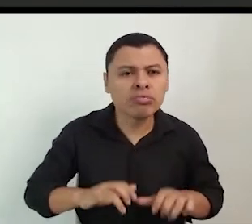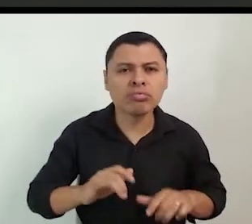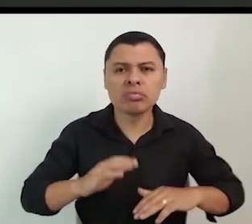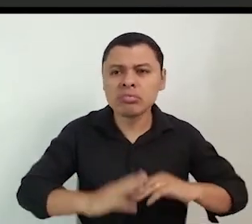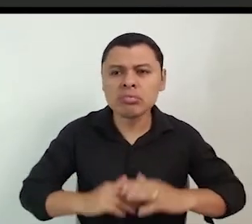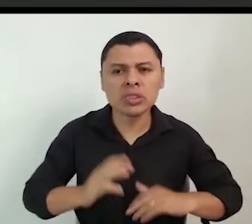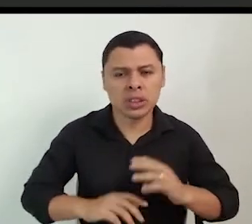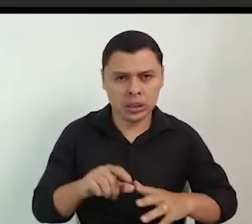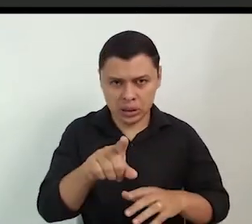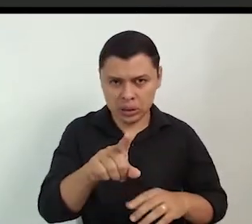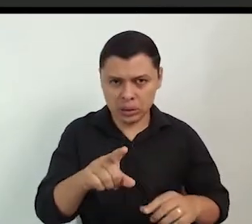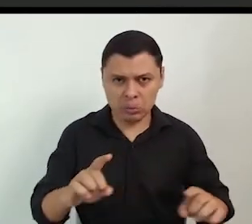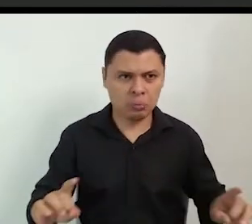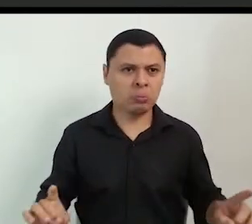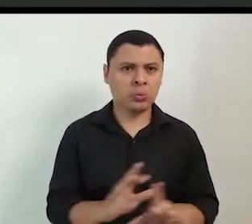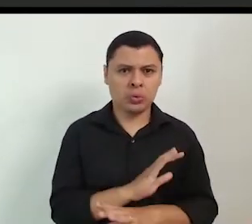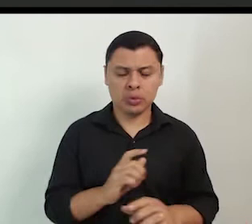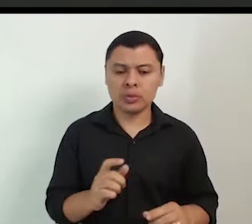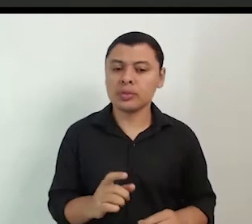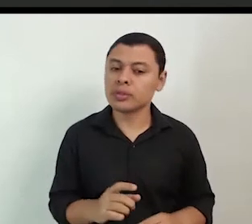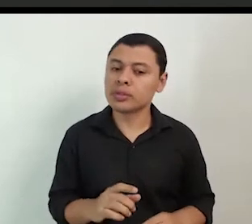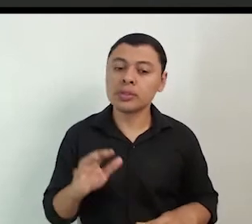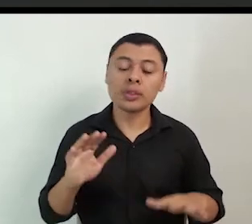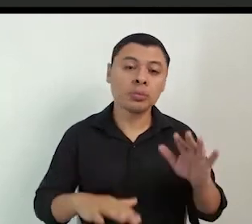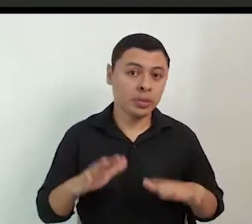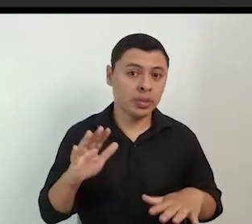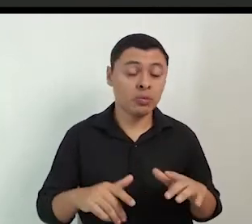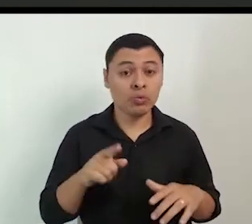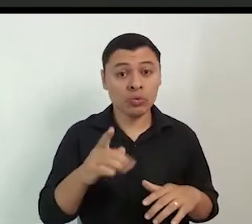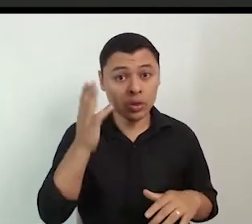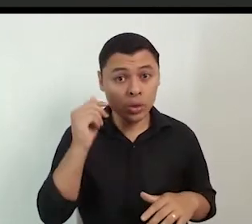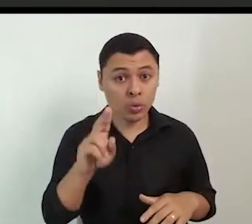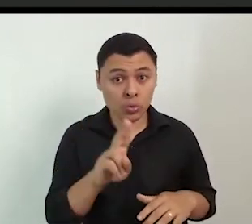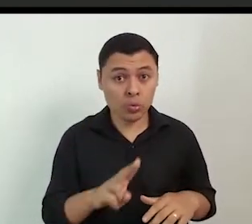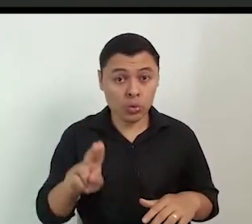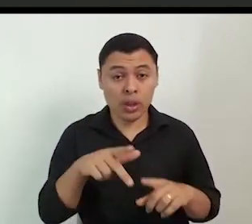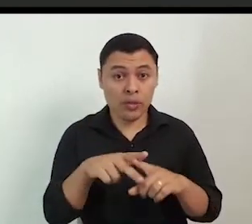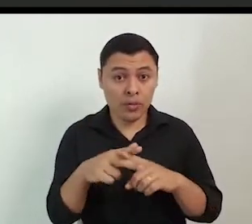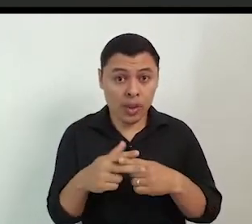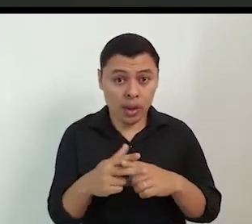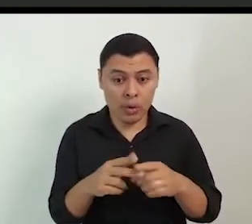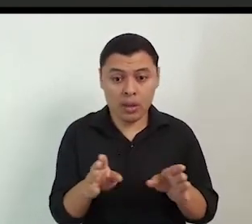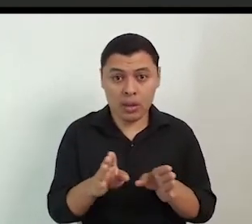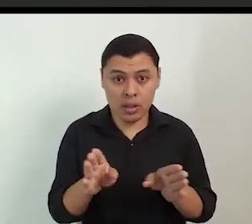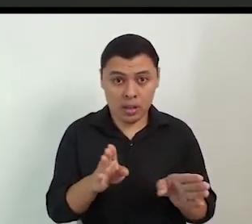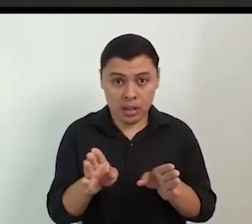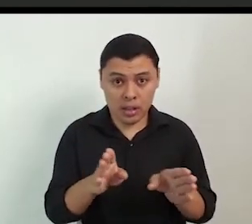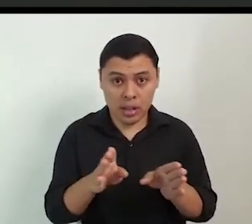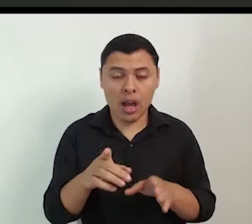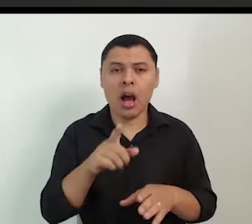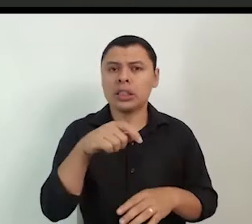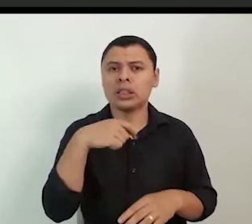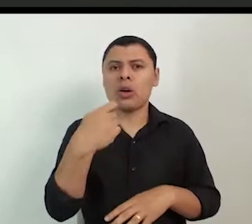internet. Saber usar uma ferramenta de tecnologia assistiva não o torna